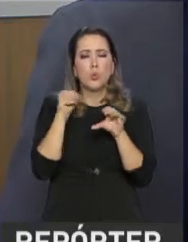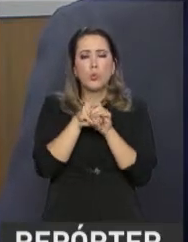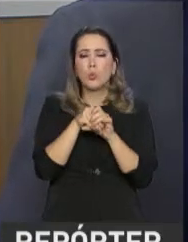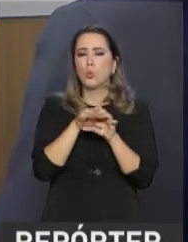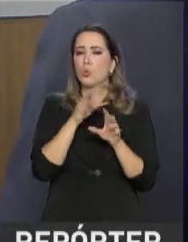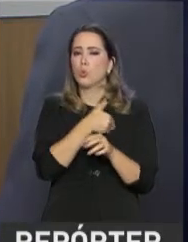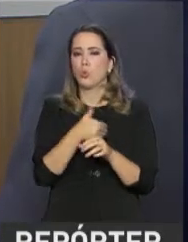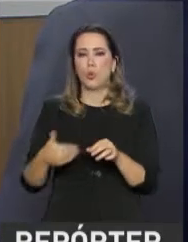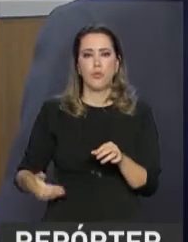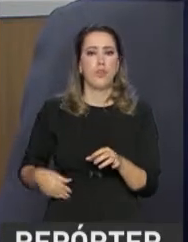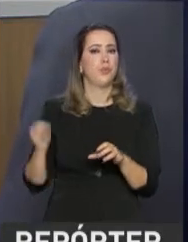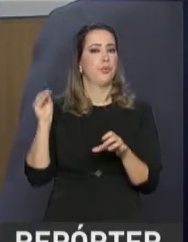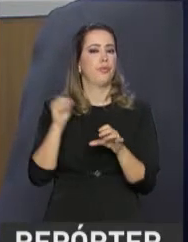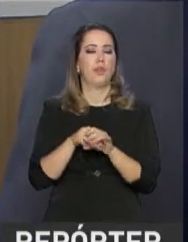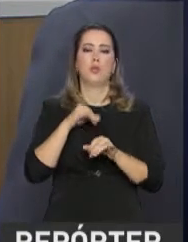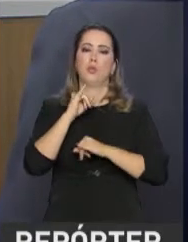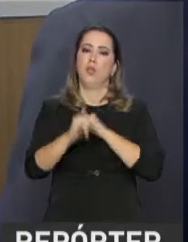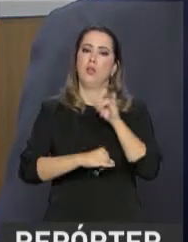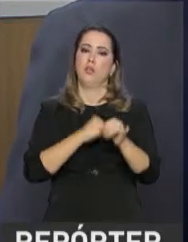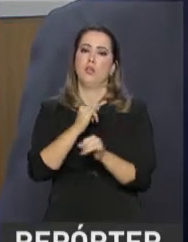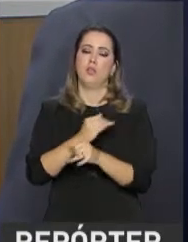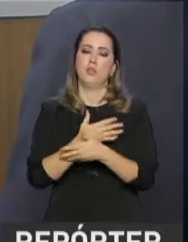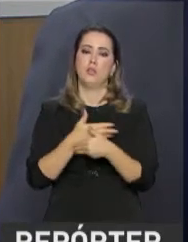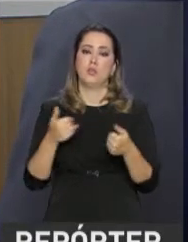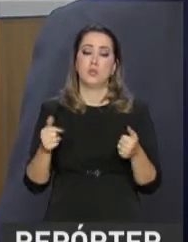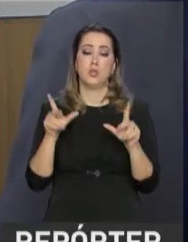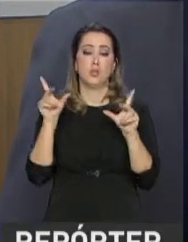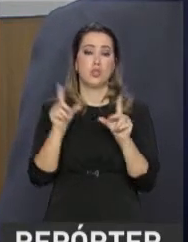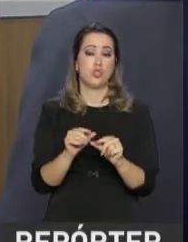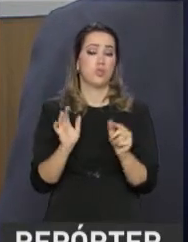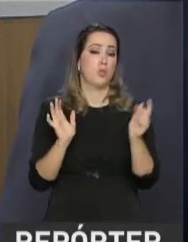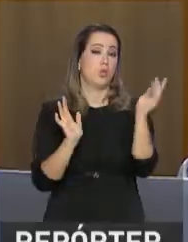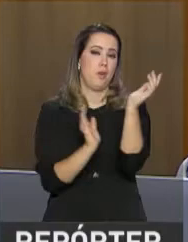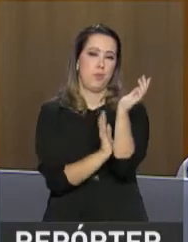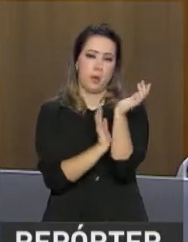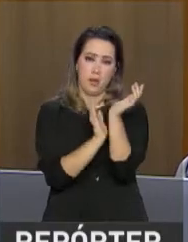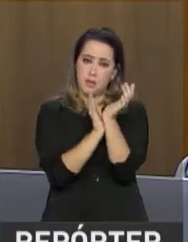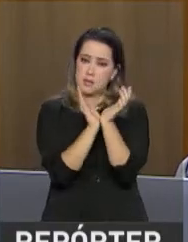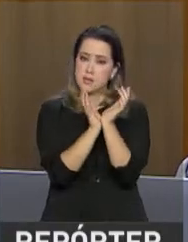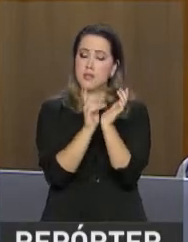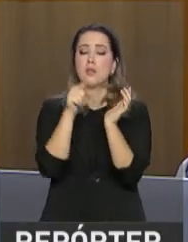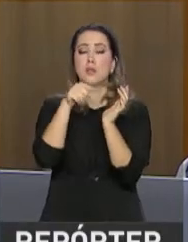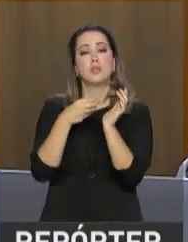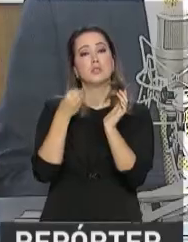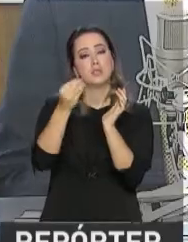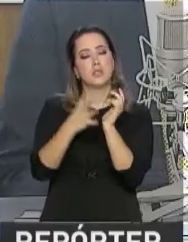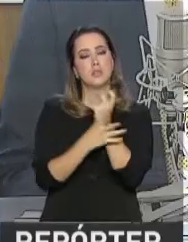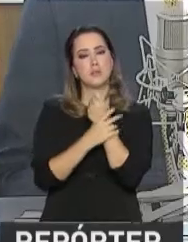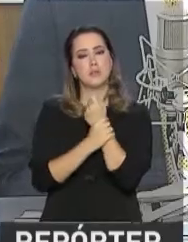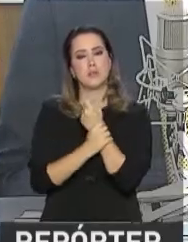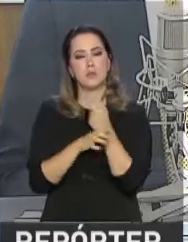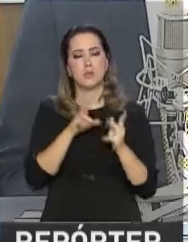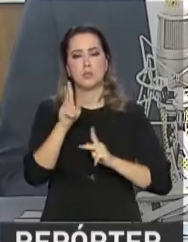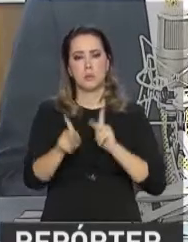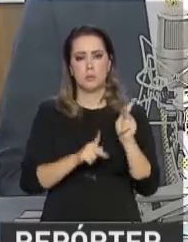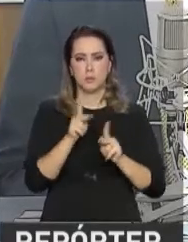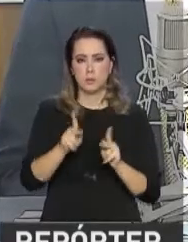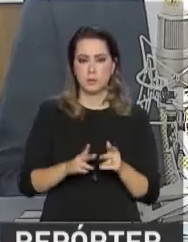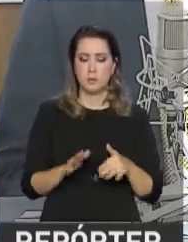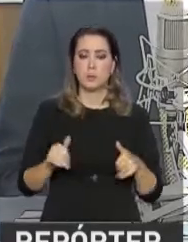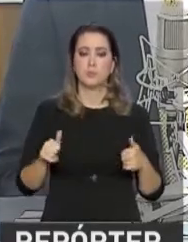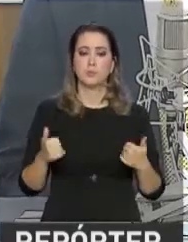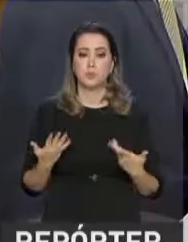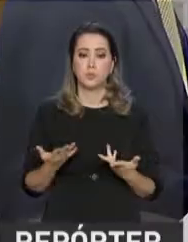ele vai dar agilidade qualidade e reduzir a burocracia e garantir segurança para o público e